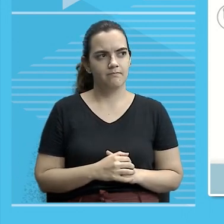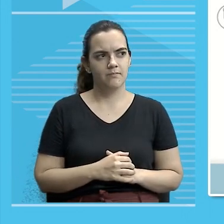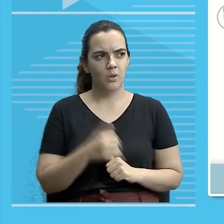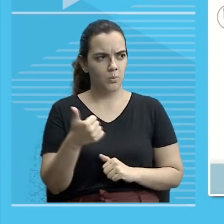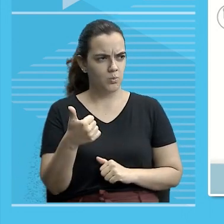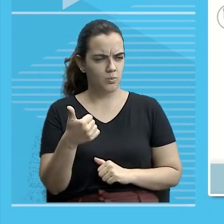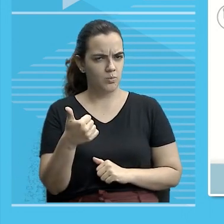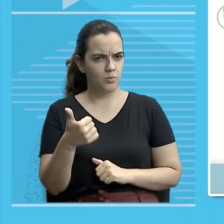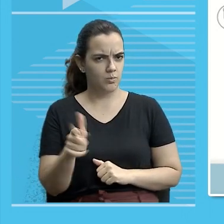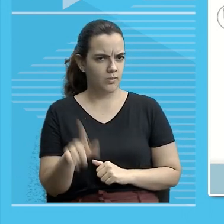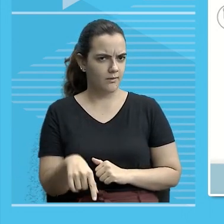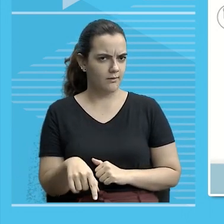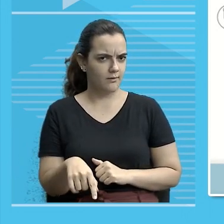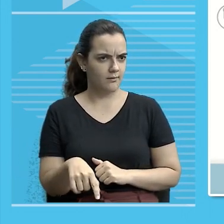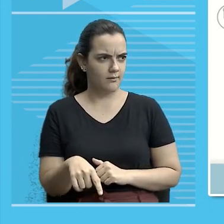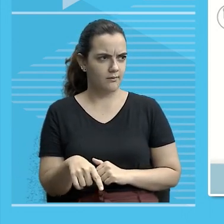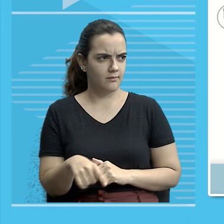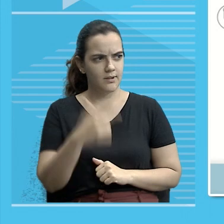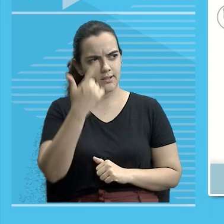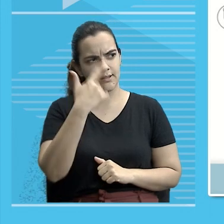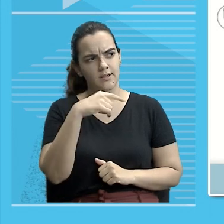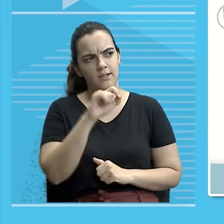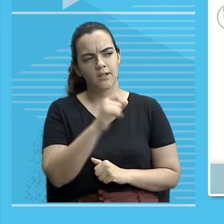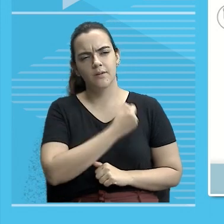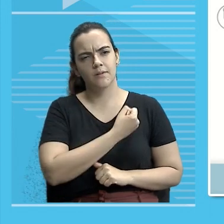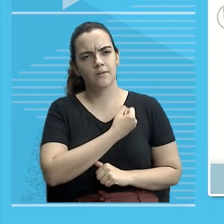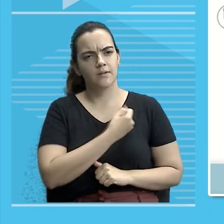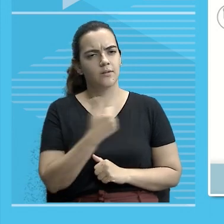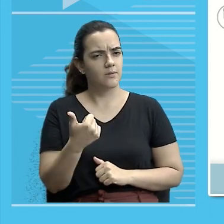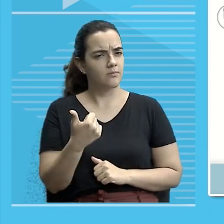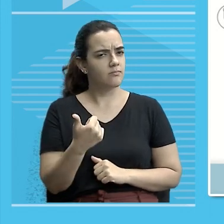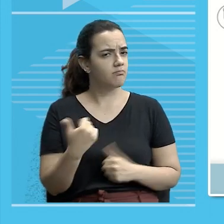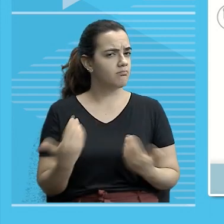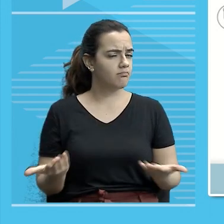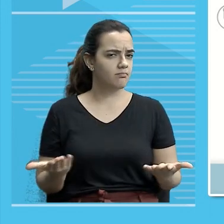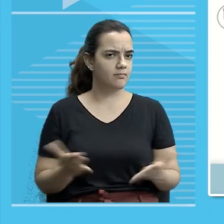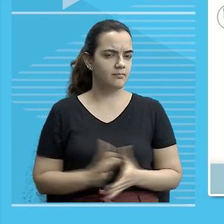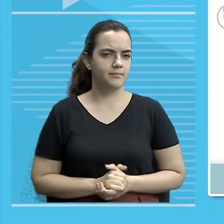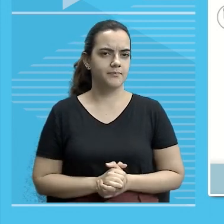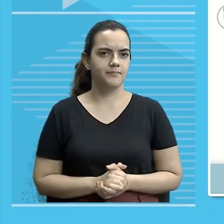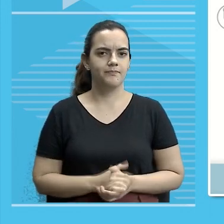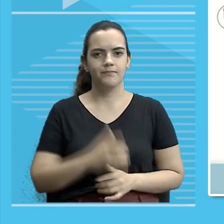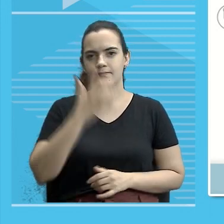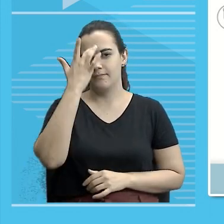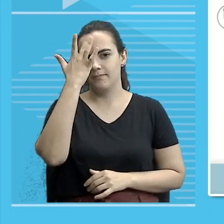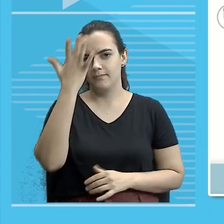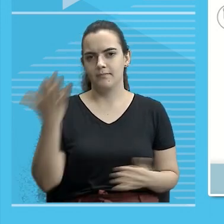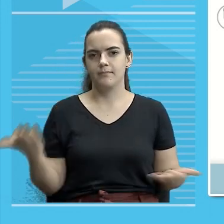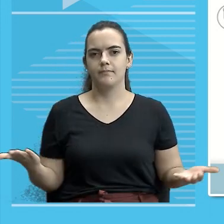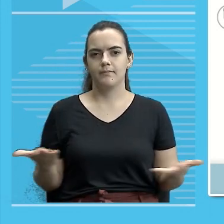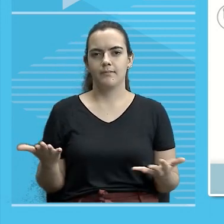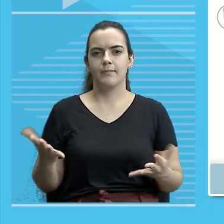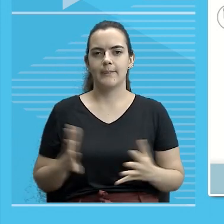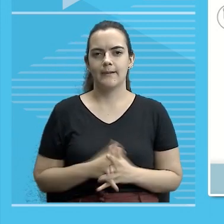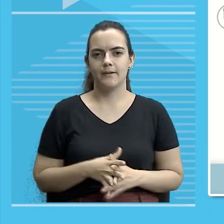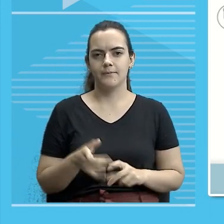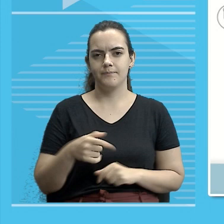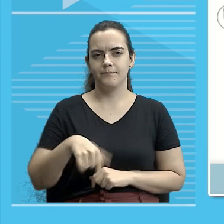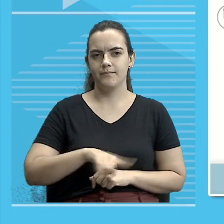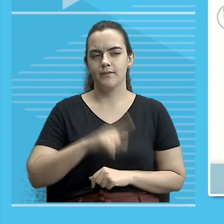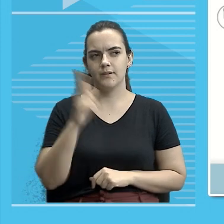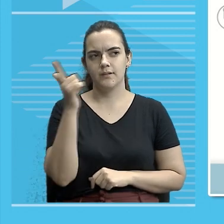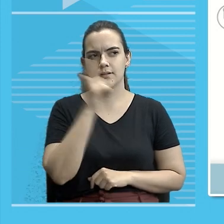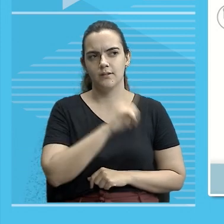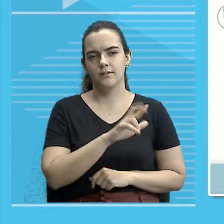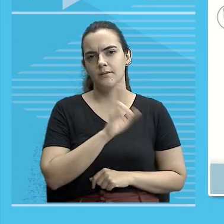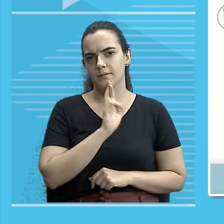ou foi presta atenção essa aqui é fácil essa aqui Vocês conseguem que